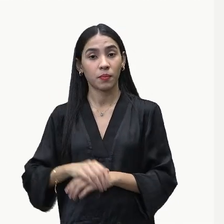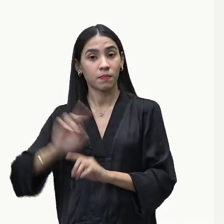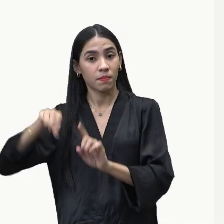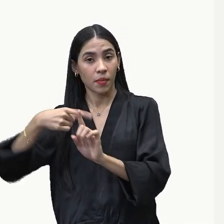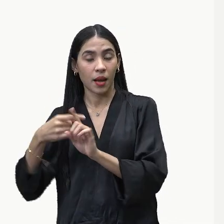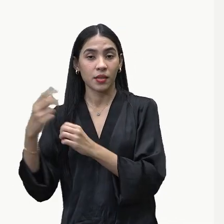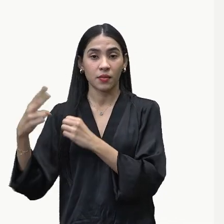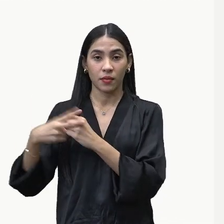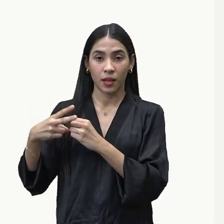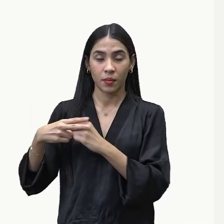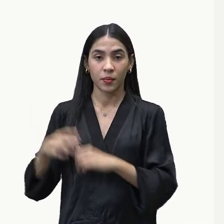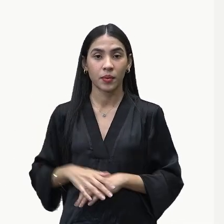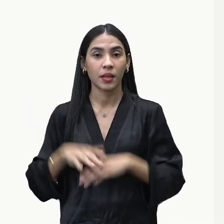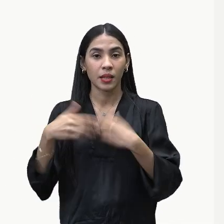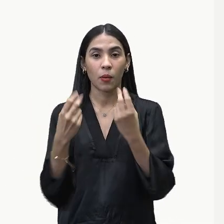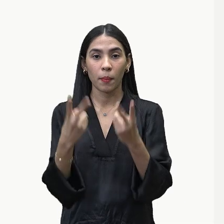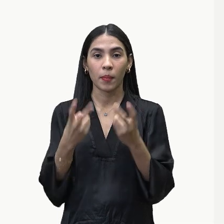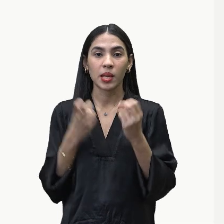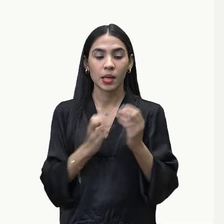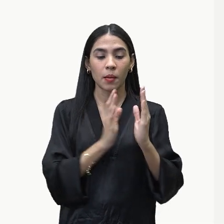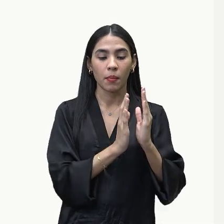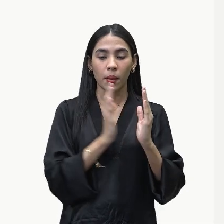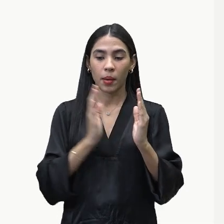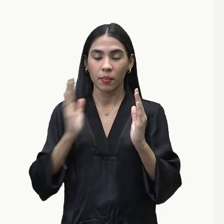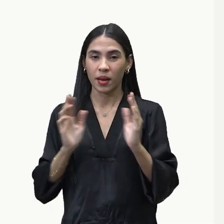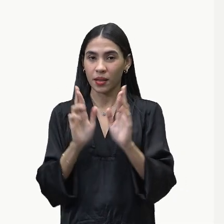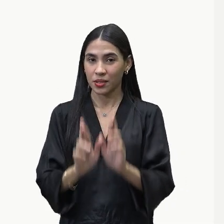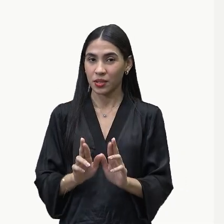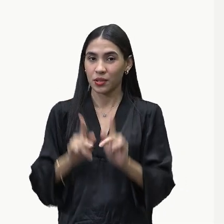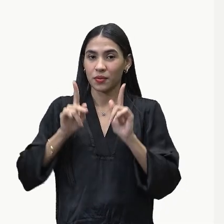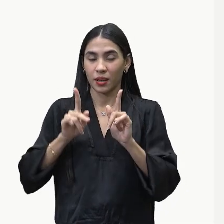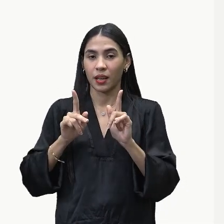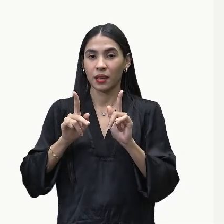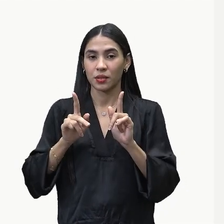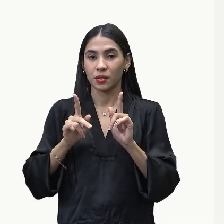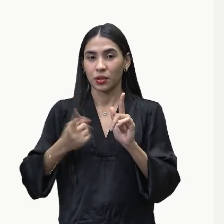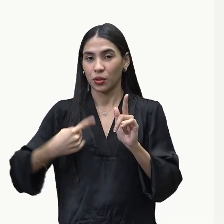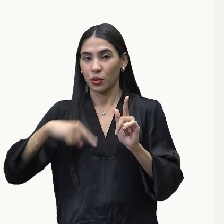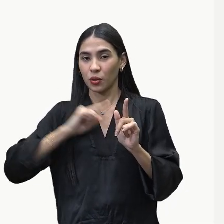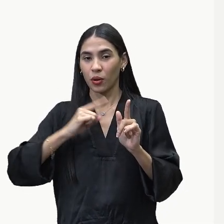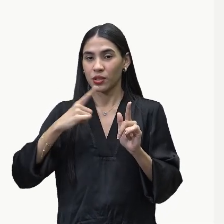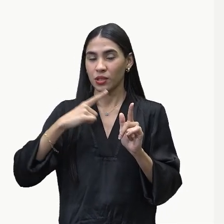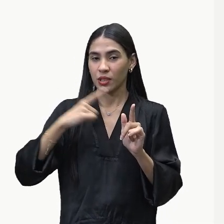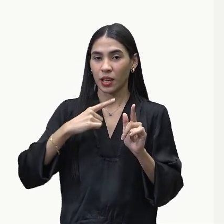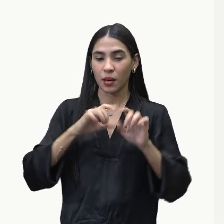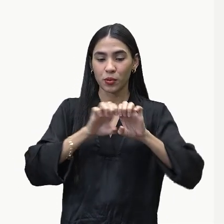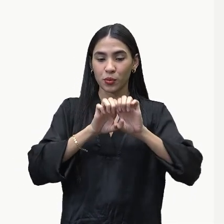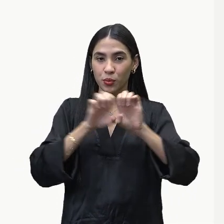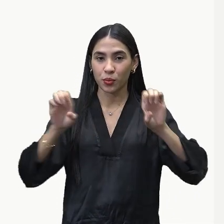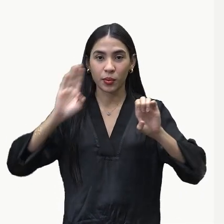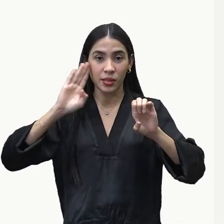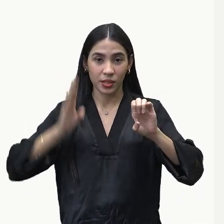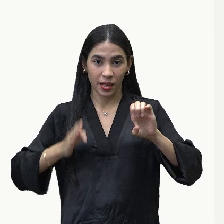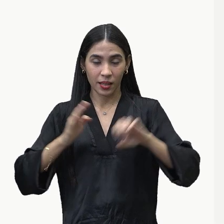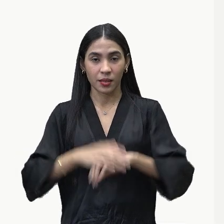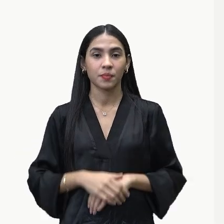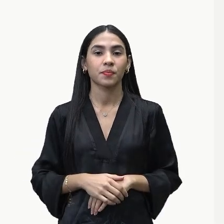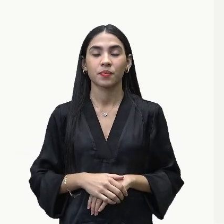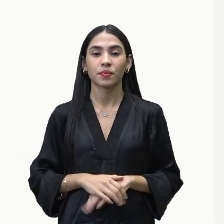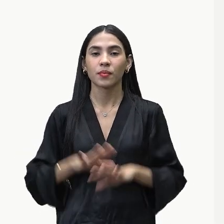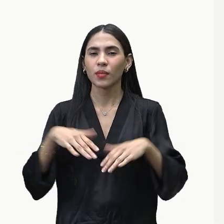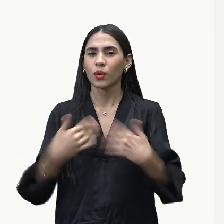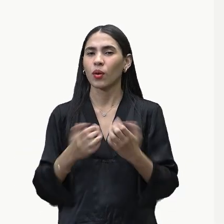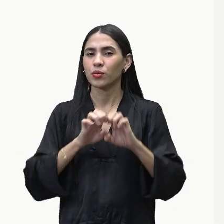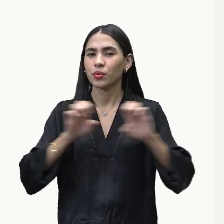verbo. Observem que a sequência está diferente da sequência que nós temos como ordem direta. Qual é essa